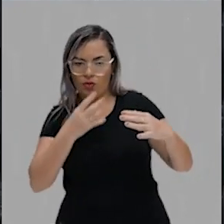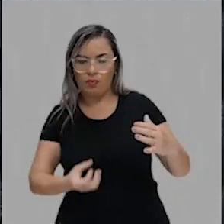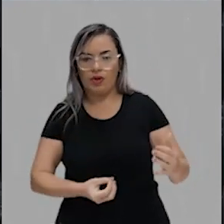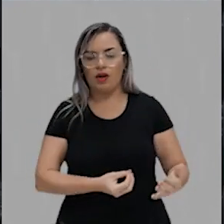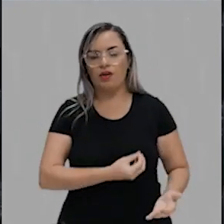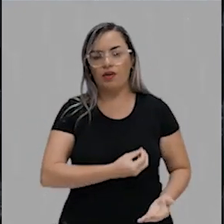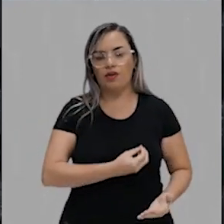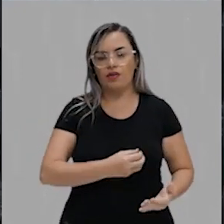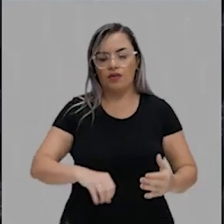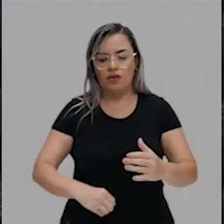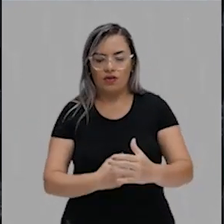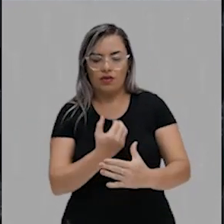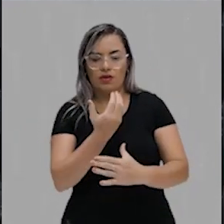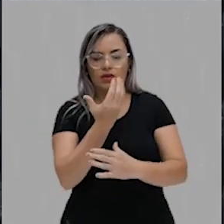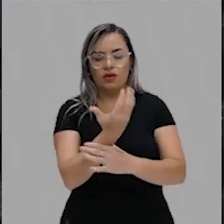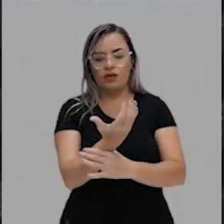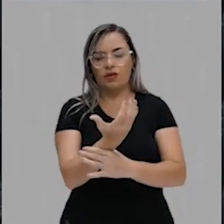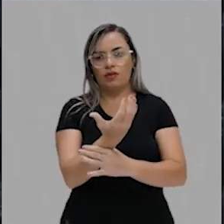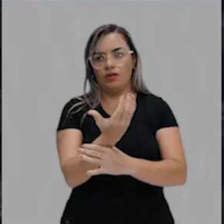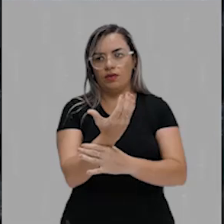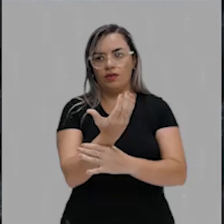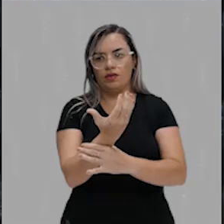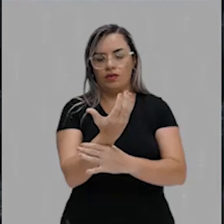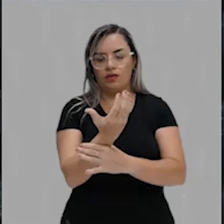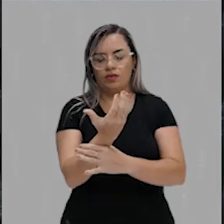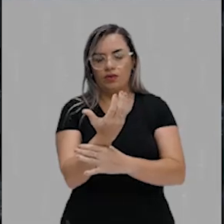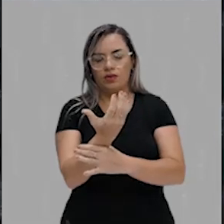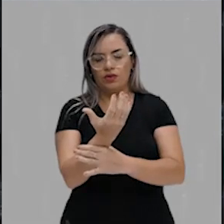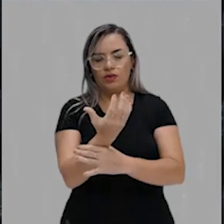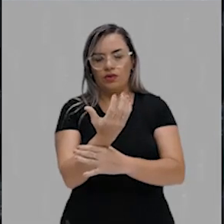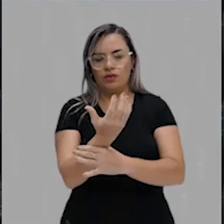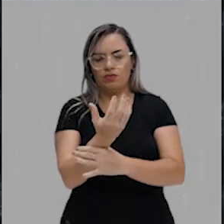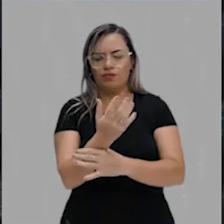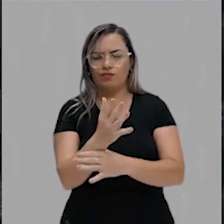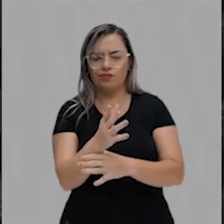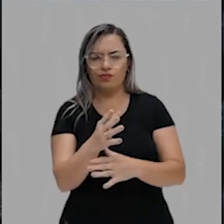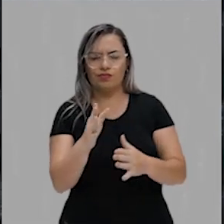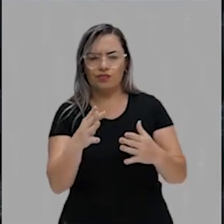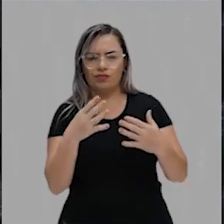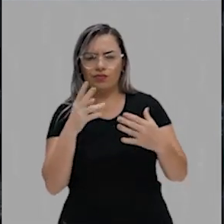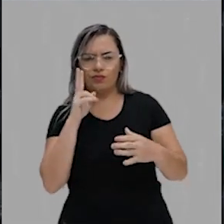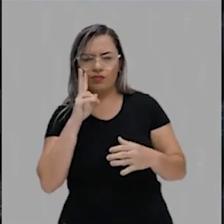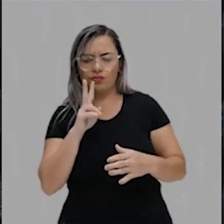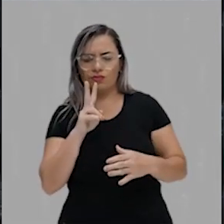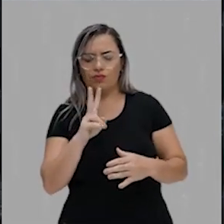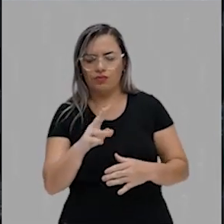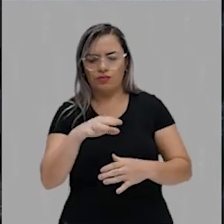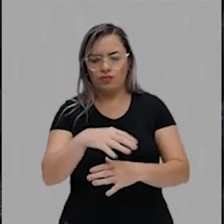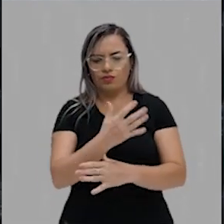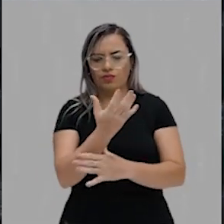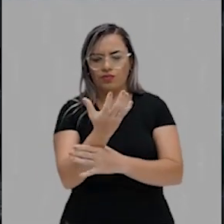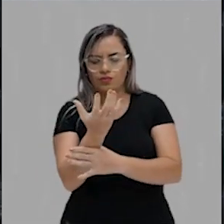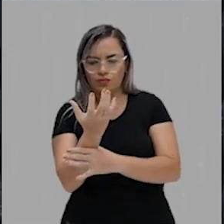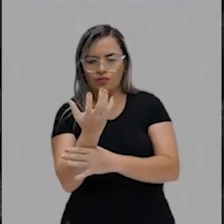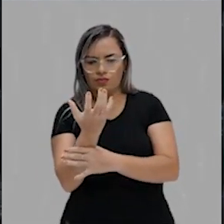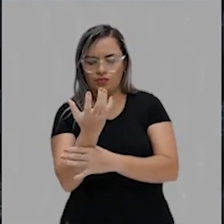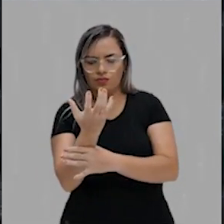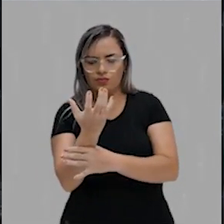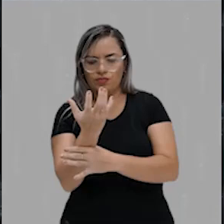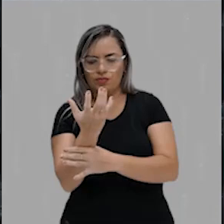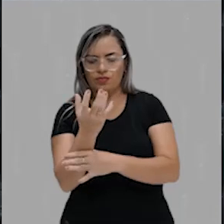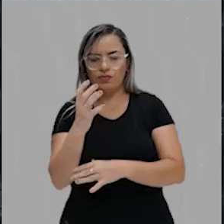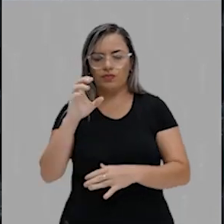pessoas que cultivam plantas em estufas, né? Por que o nome é efeito estufa? O que é uma estufa? É uma casa de